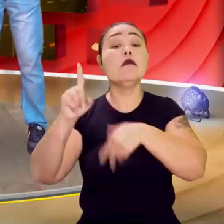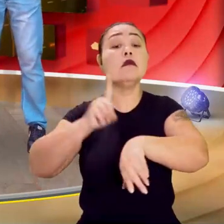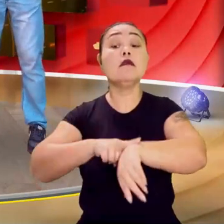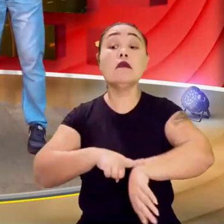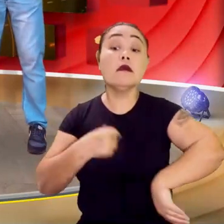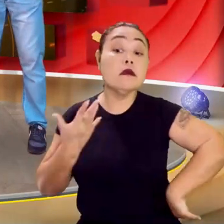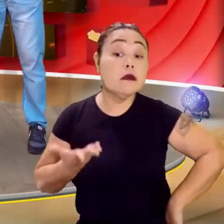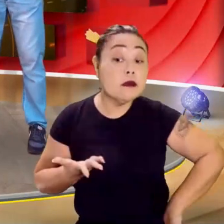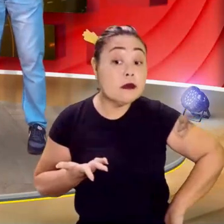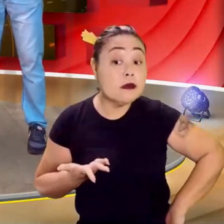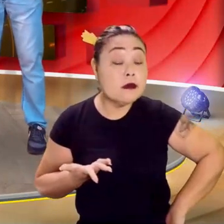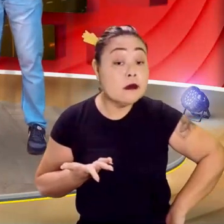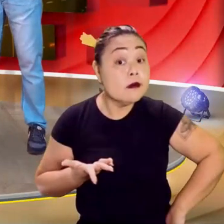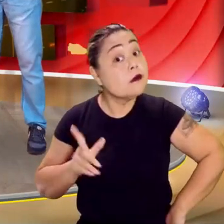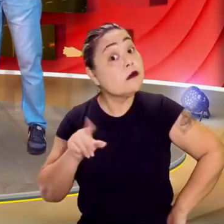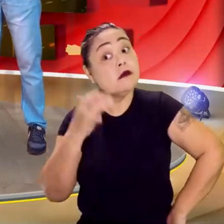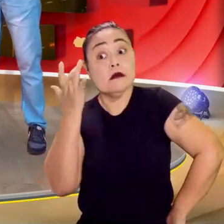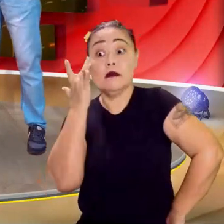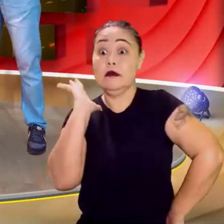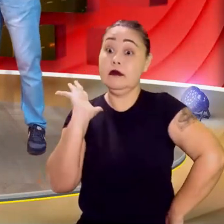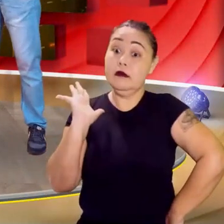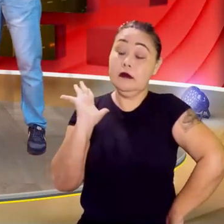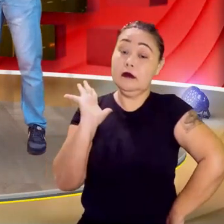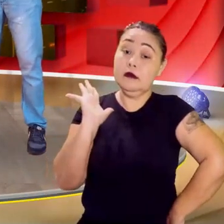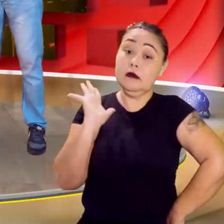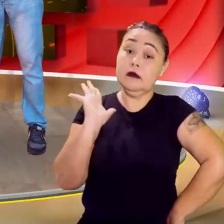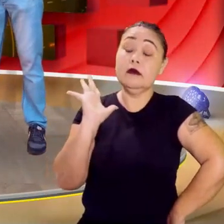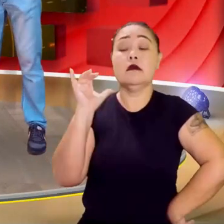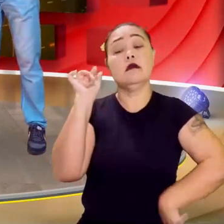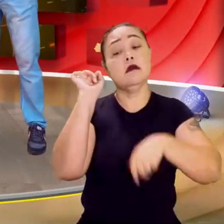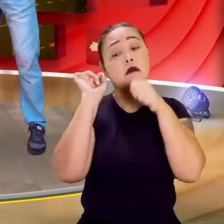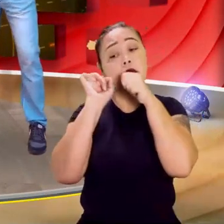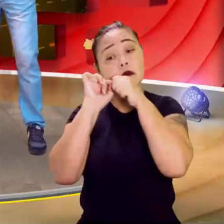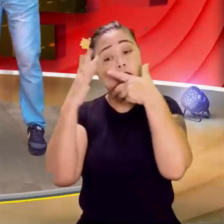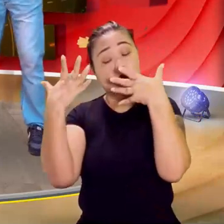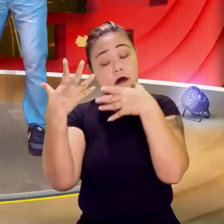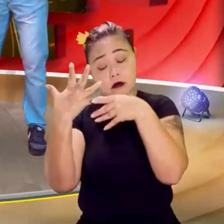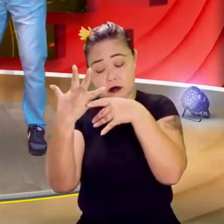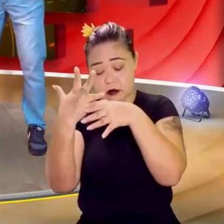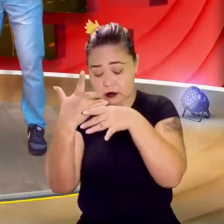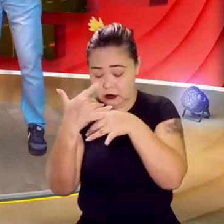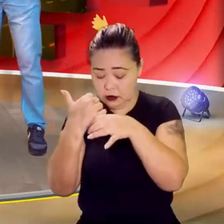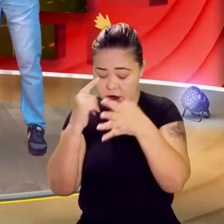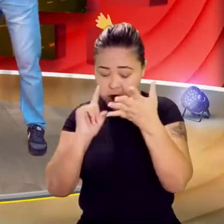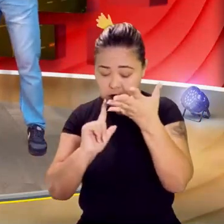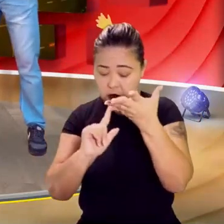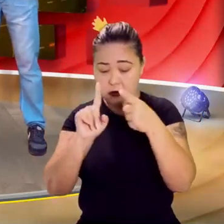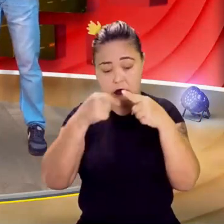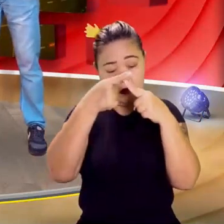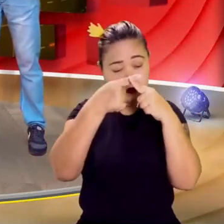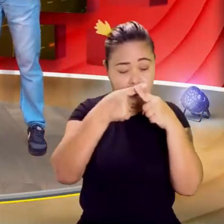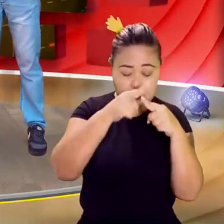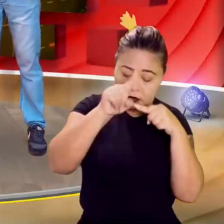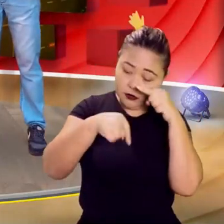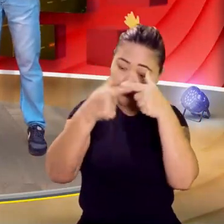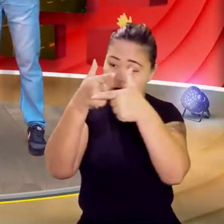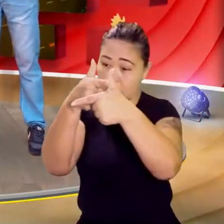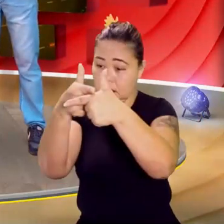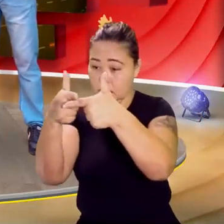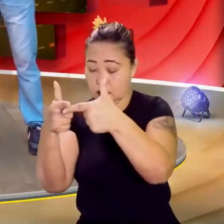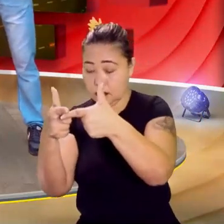0,035. Uhum. E o tempo? O tempo, eu não sei. Não sei. Fazendo um cálculo, né? Tá multiplicando, vai